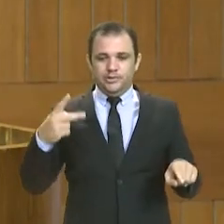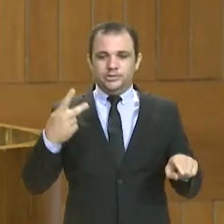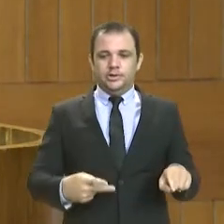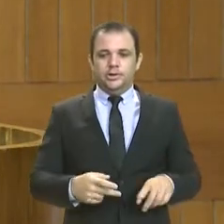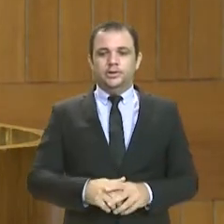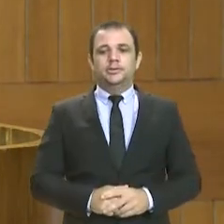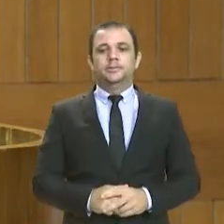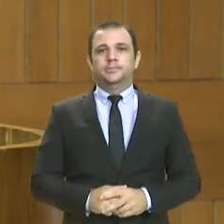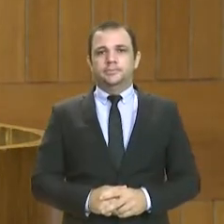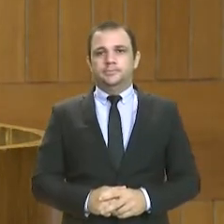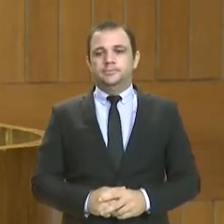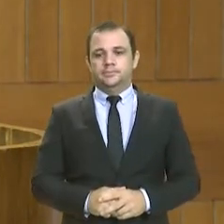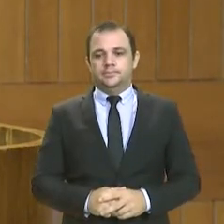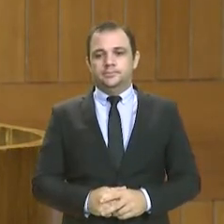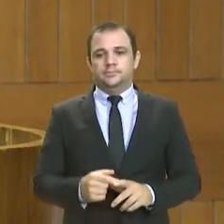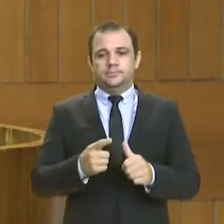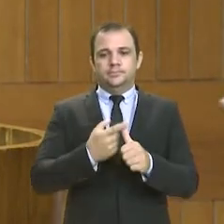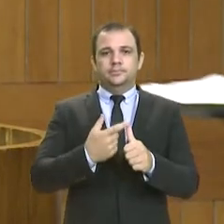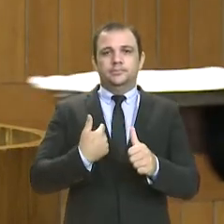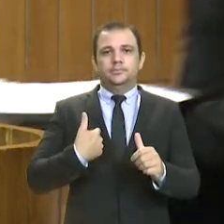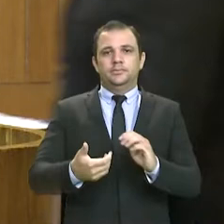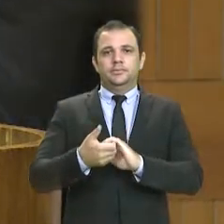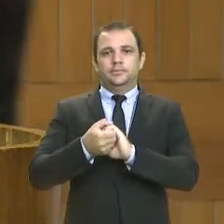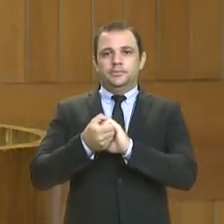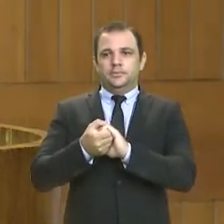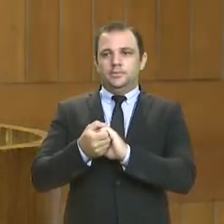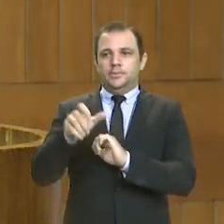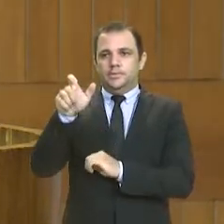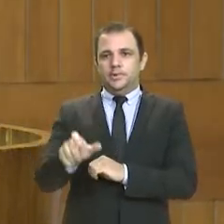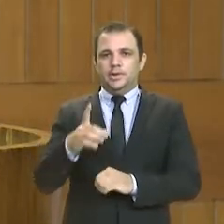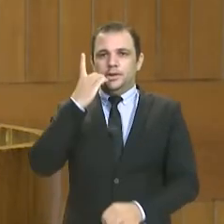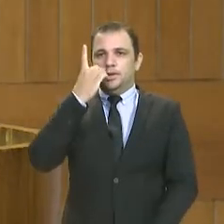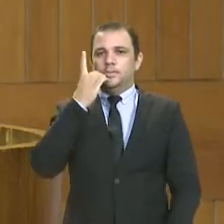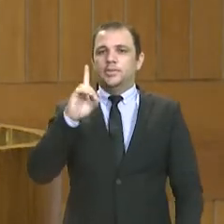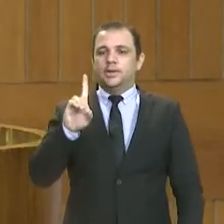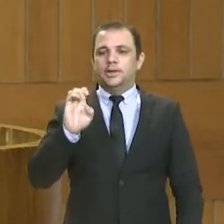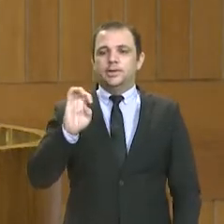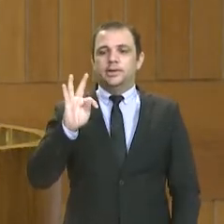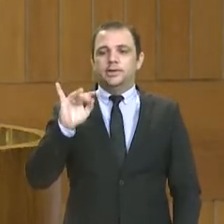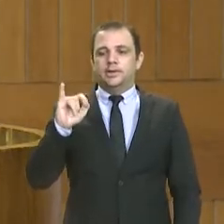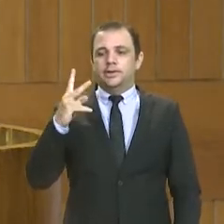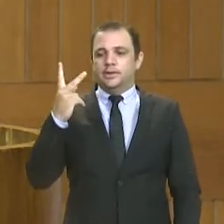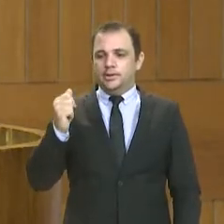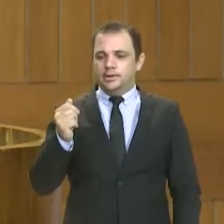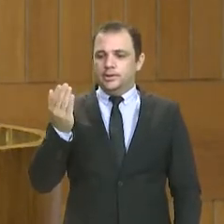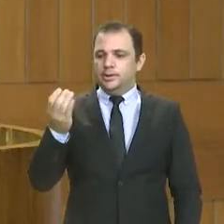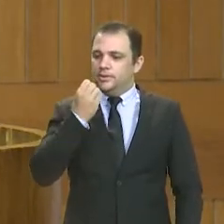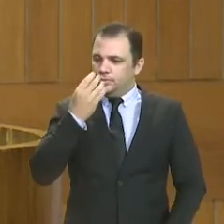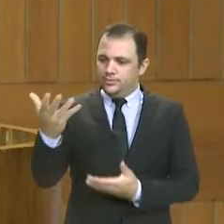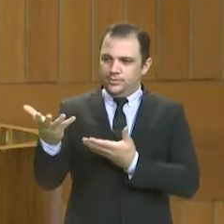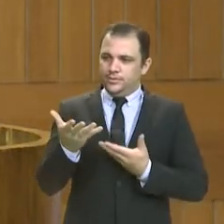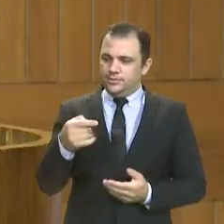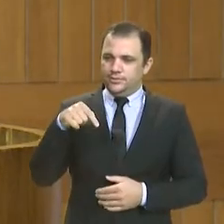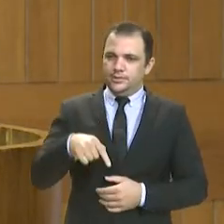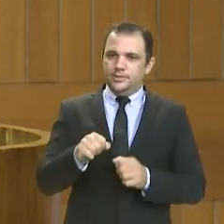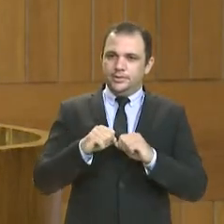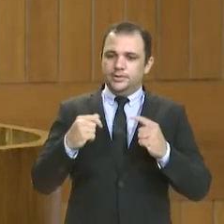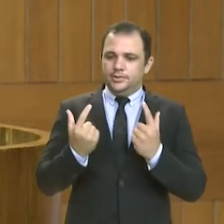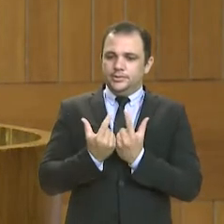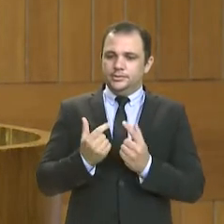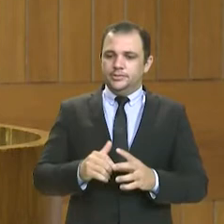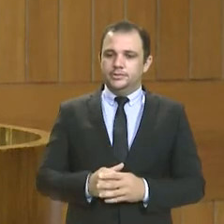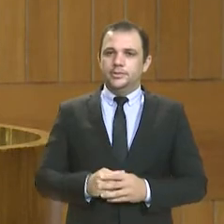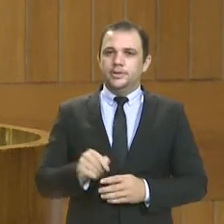aqui saudar a nossa deputada Detinha, seja bem-vindo a esta casa, né?